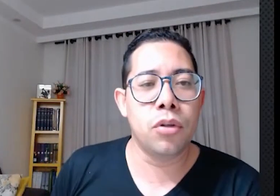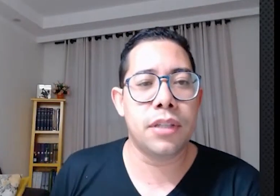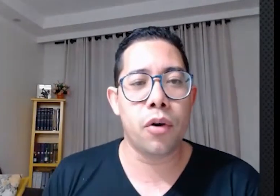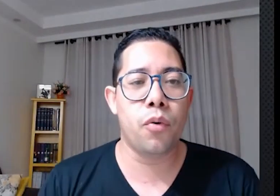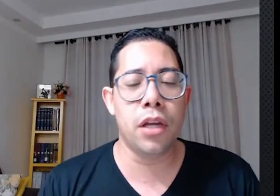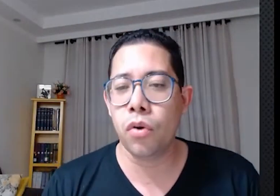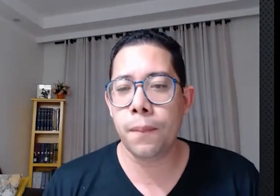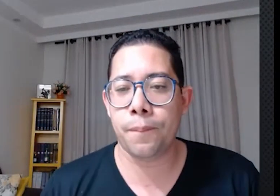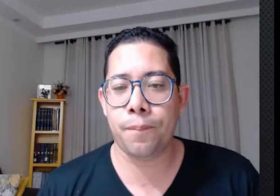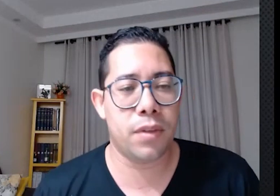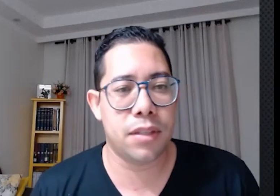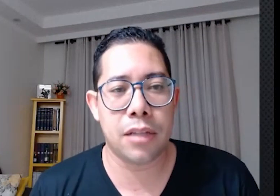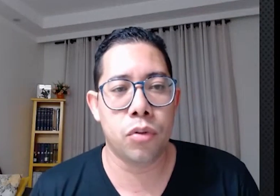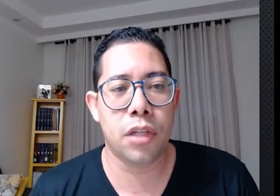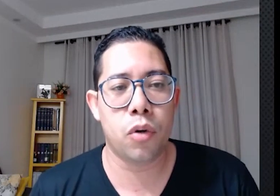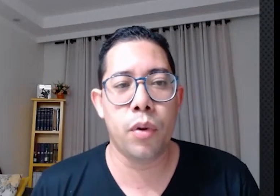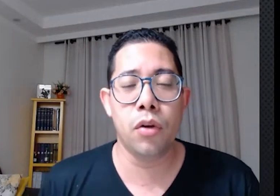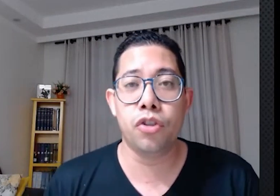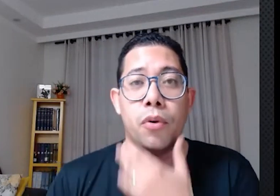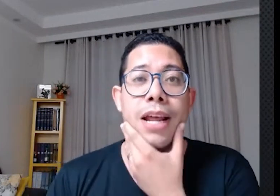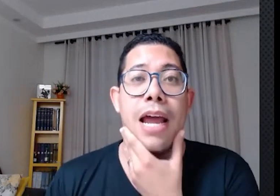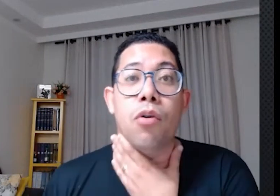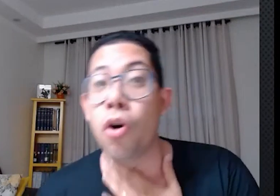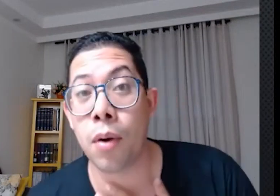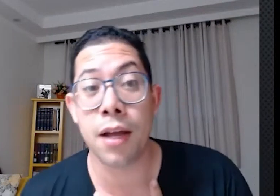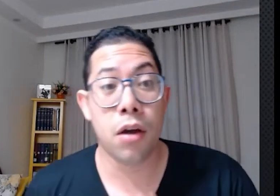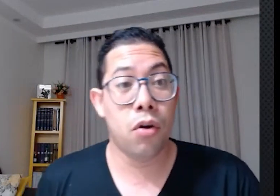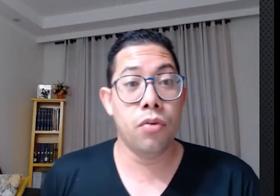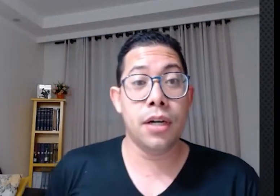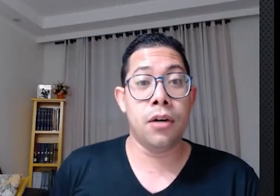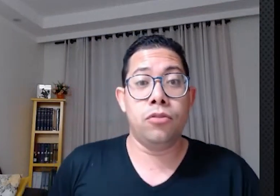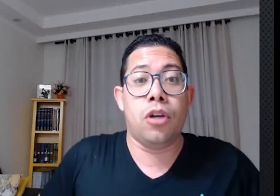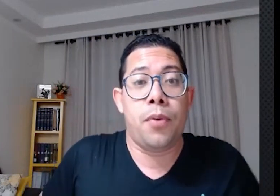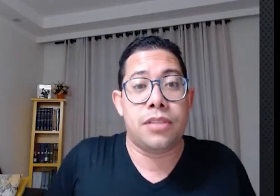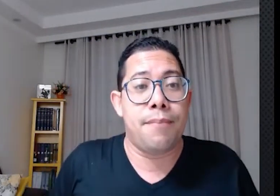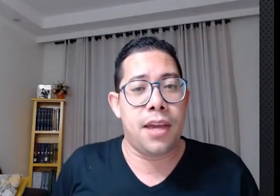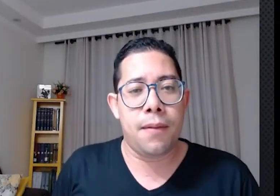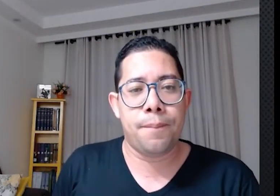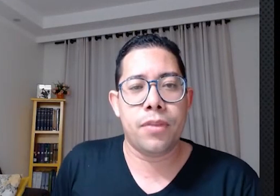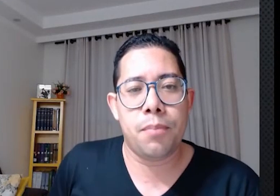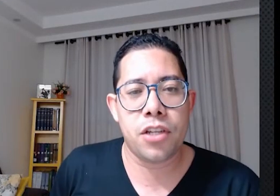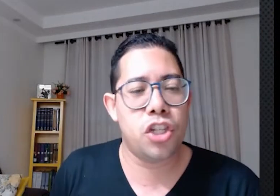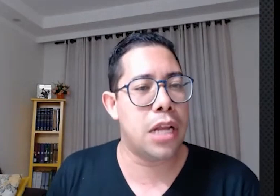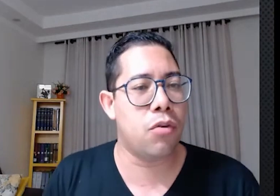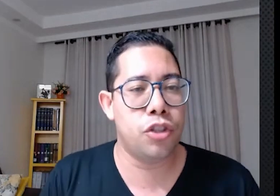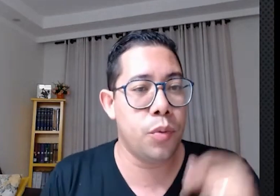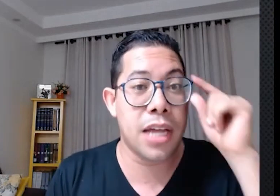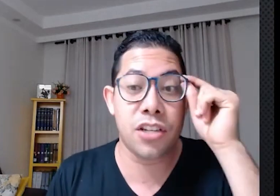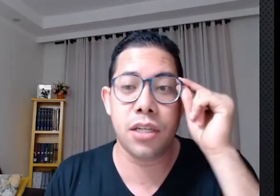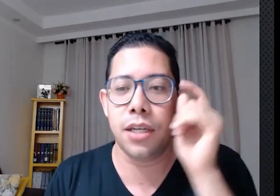se tá tudo tranquilo, se tá tudo tranquilo, de boa na lagoa ou não, só para eu saber, pra gente